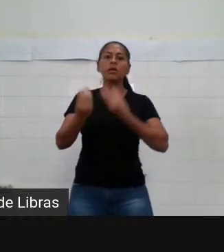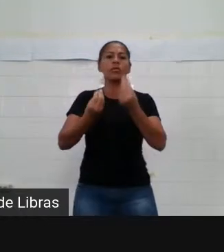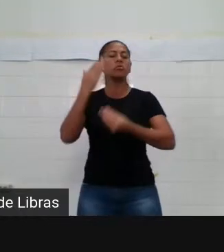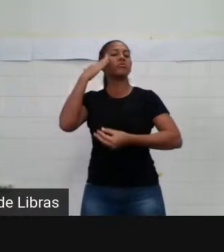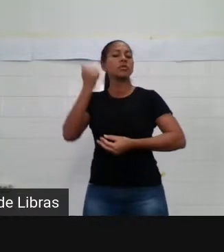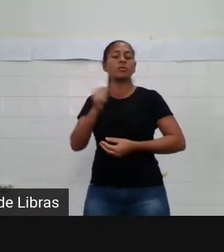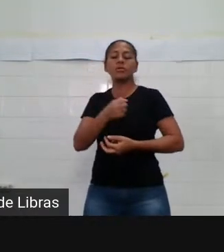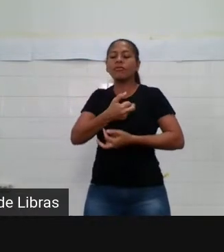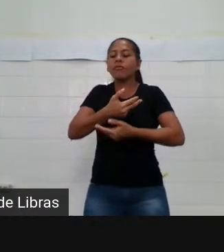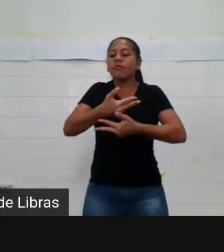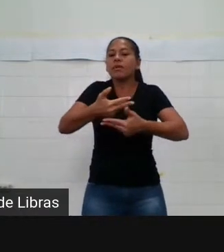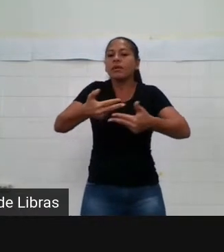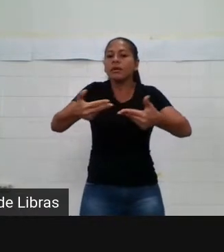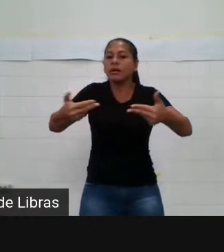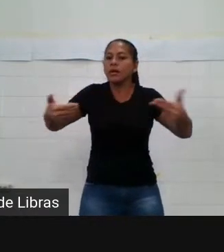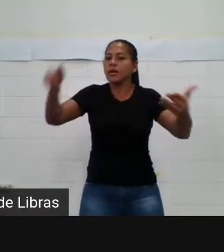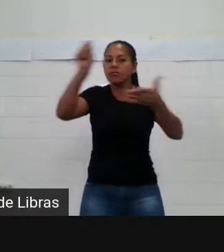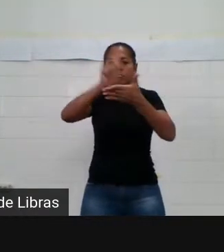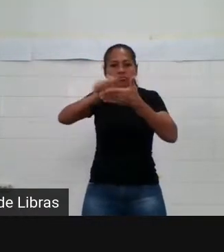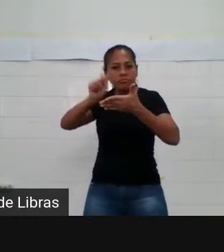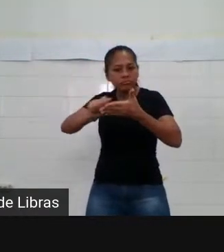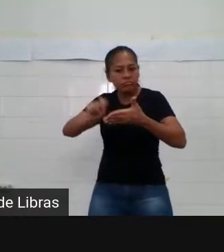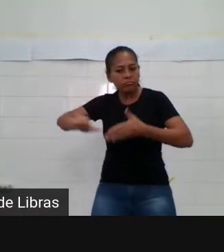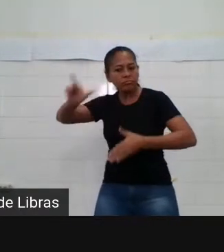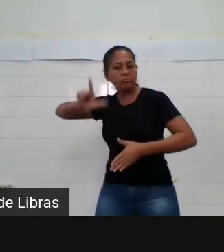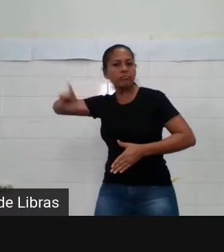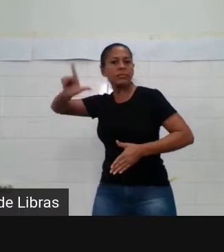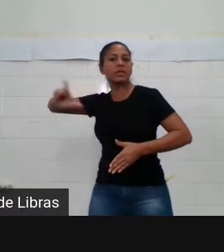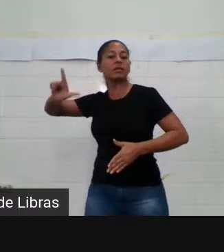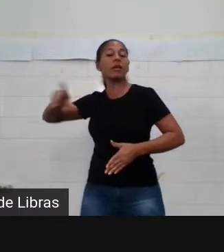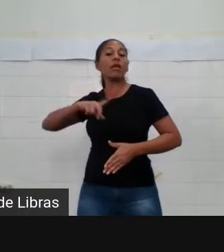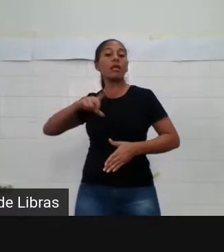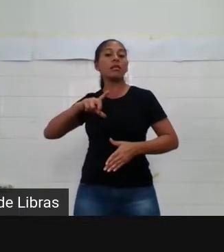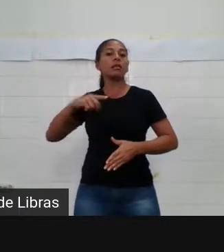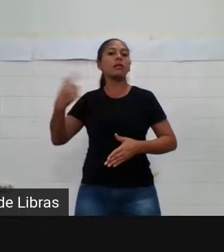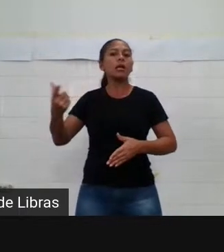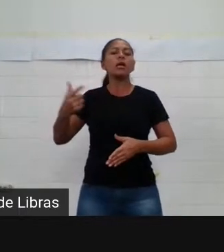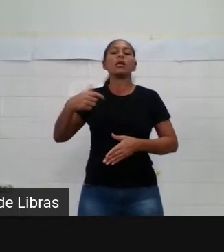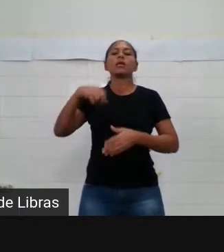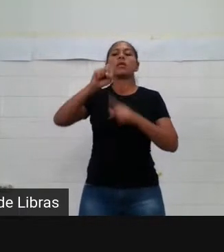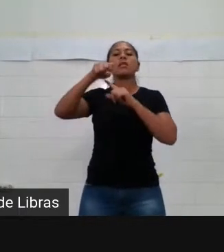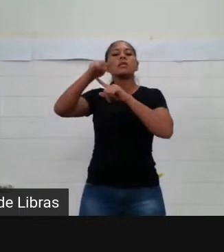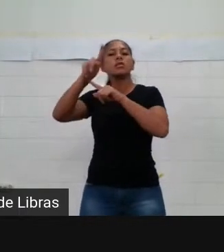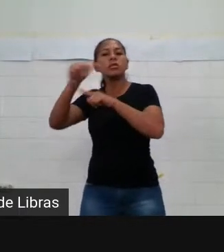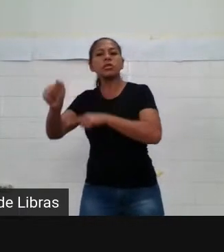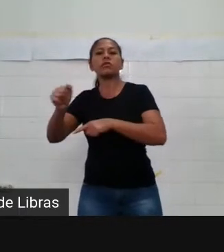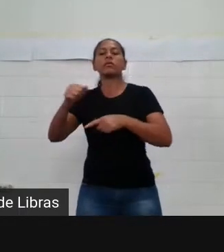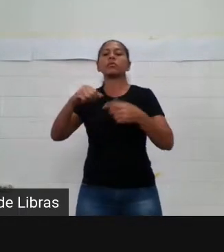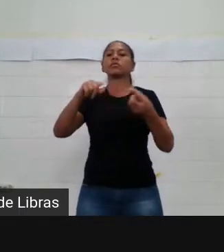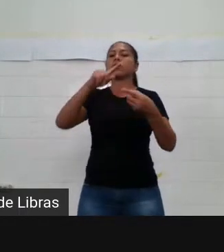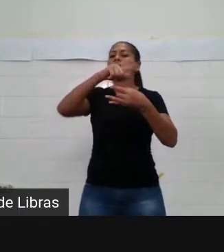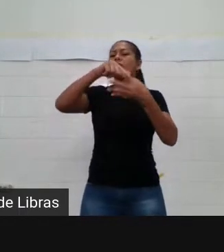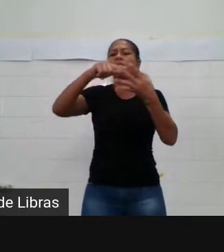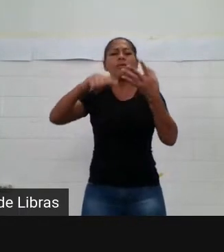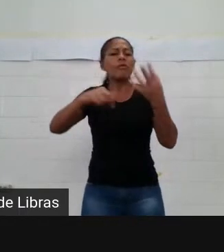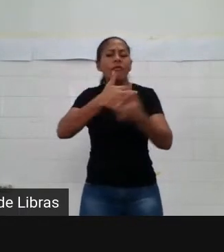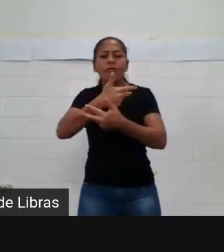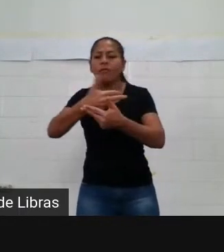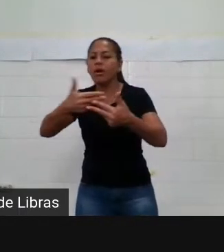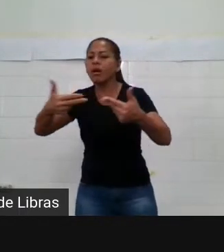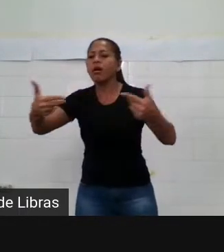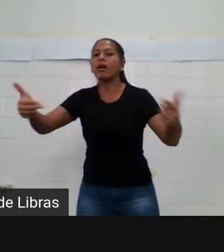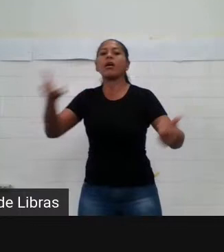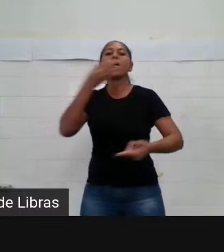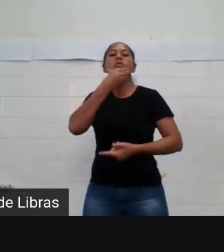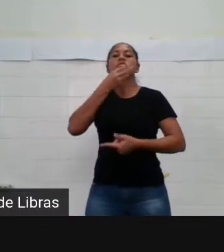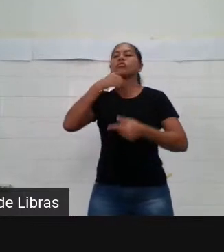muitas as historiografias literárias, tem aí a historiografia de Silvio Romero, Afrânio Coutinho, Antônio Cândido,